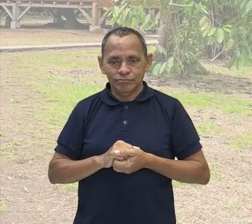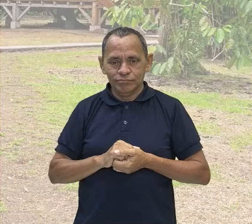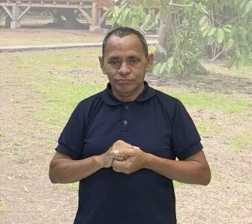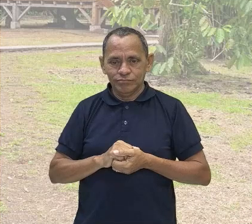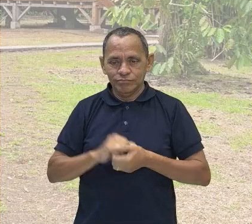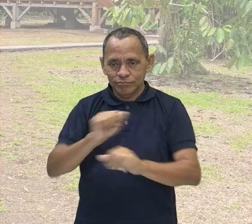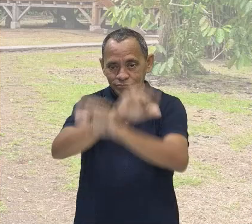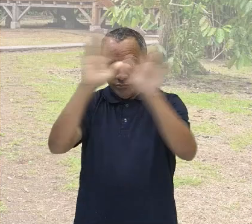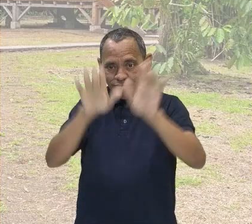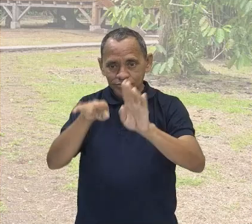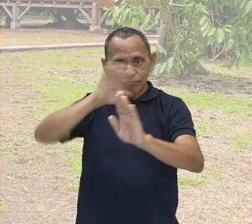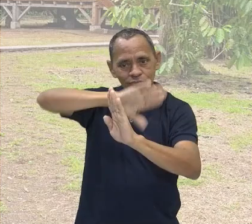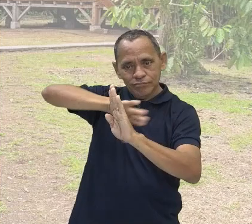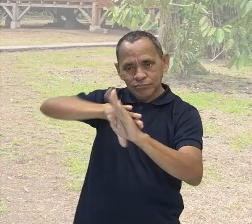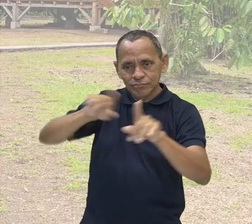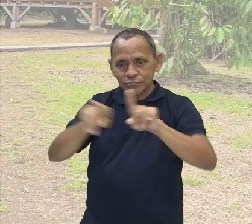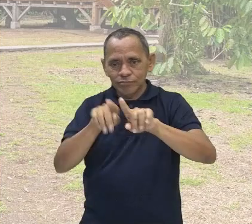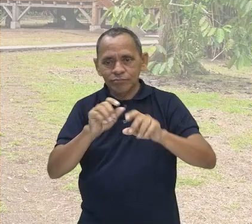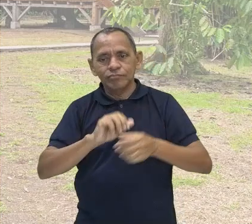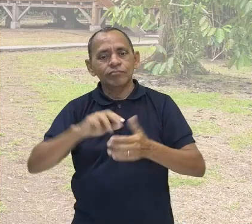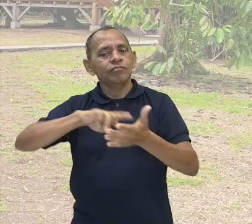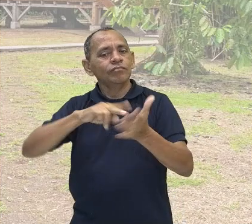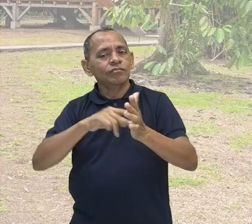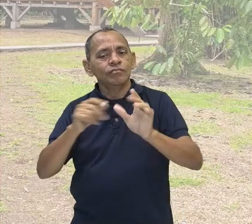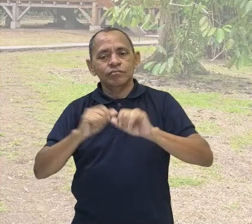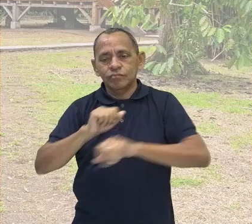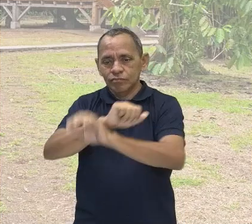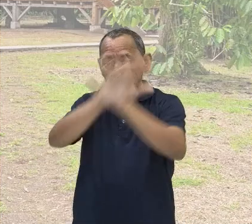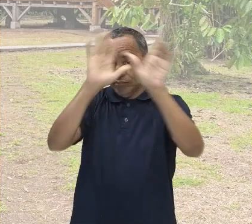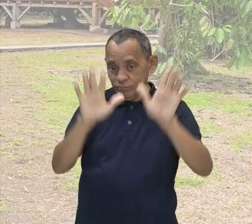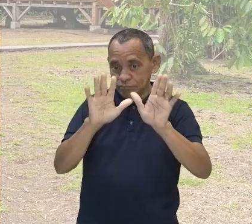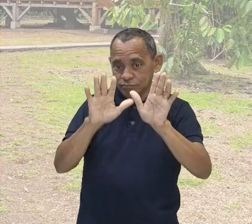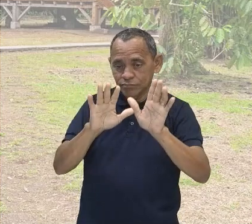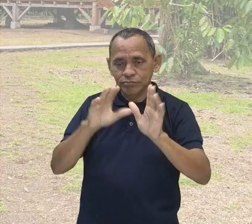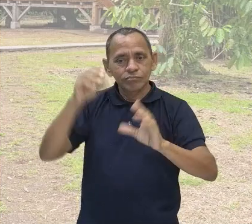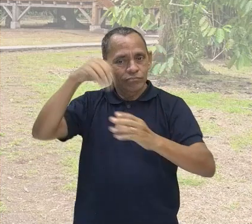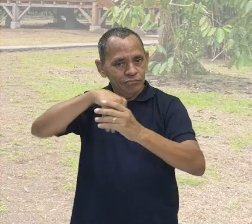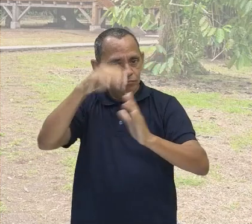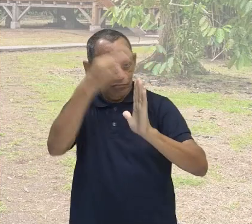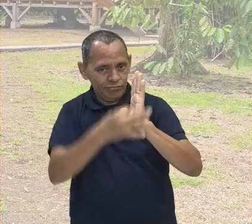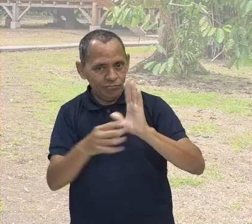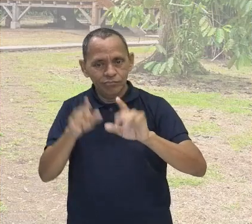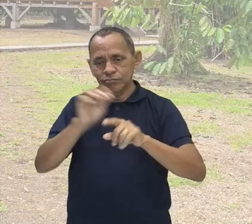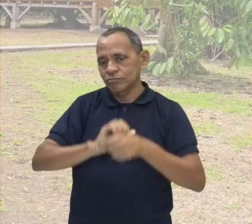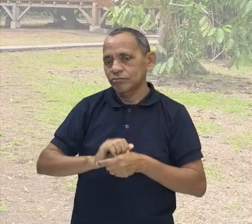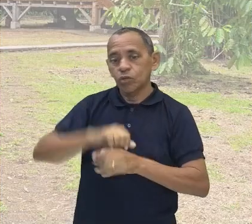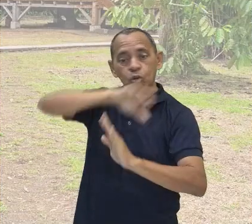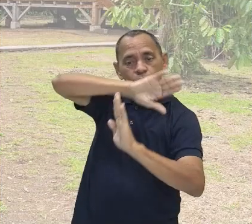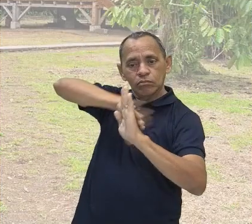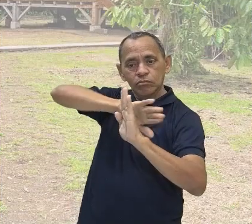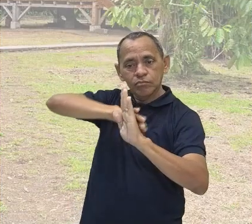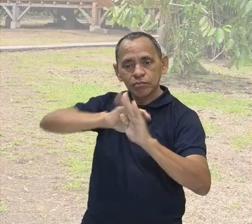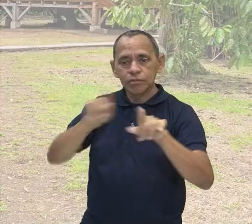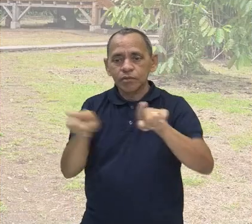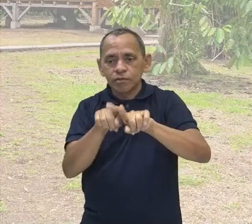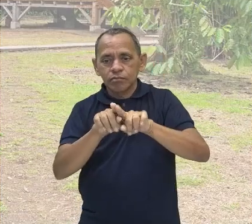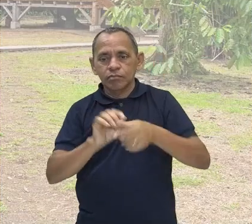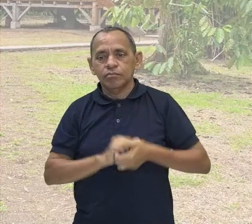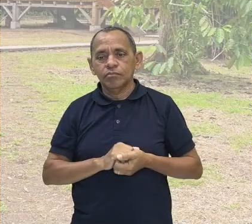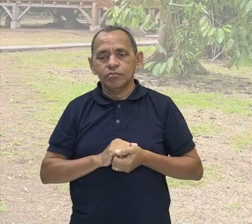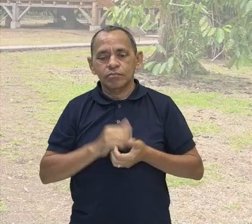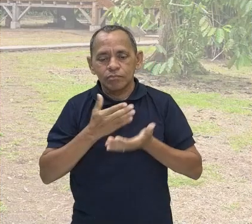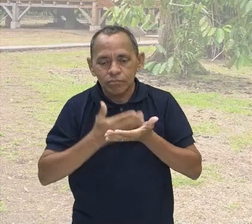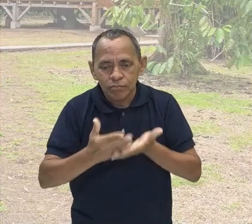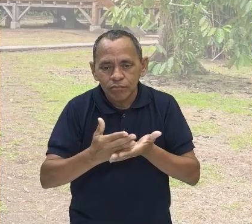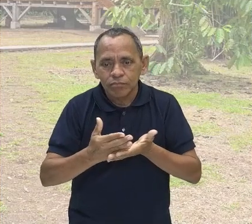várias significações, e significações que estão muito claras na superfície textual e outras que estão subentendidas a partir daquilo que